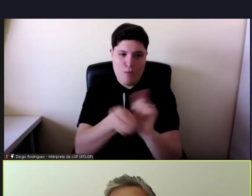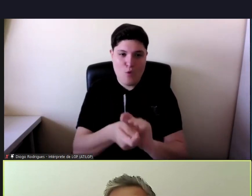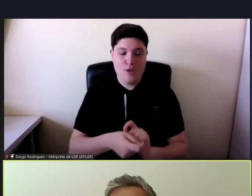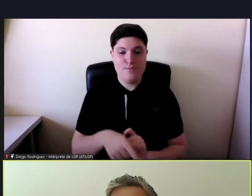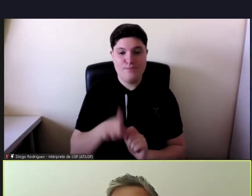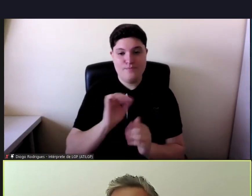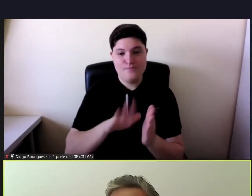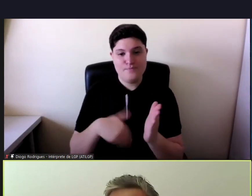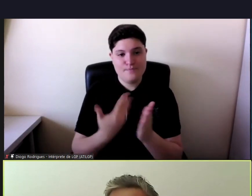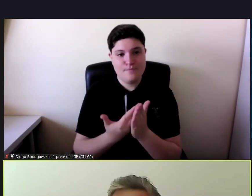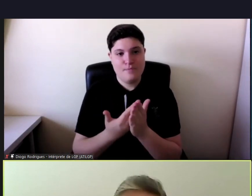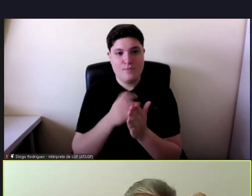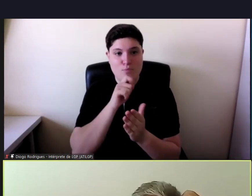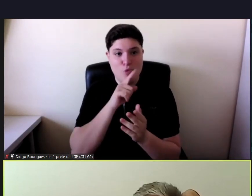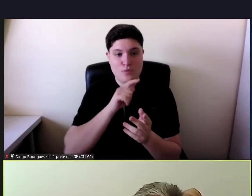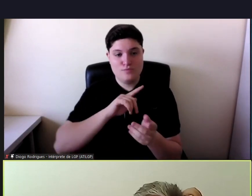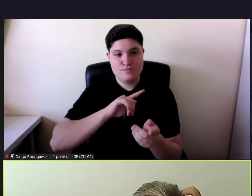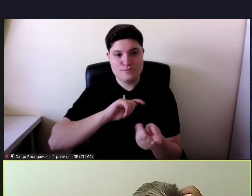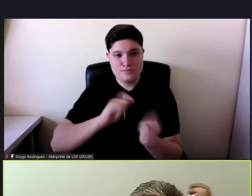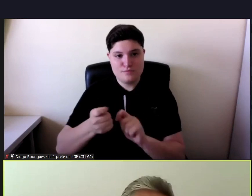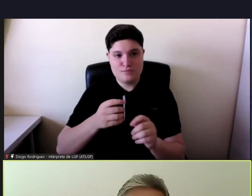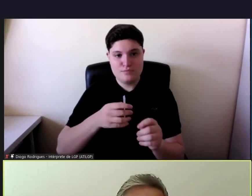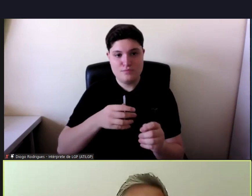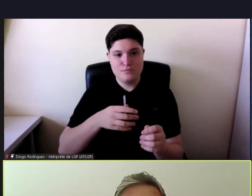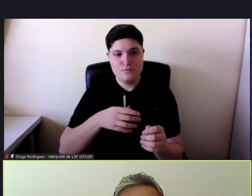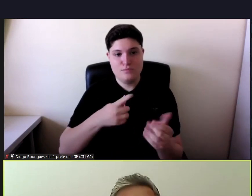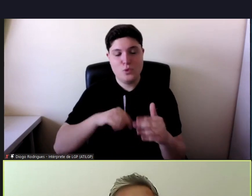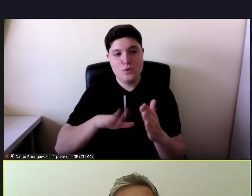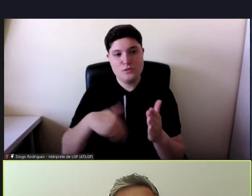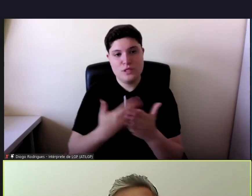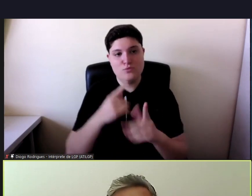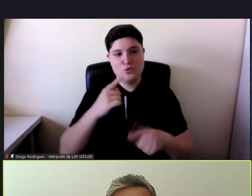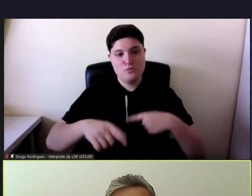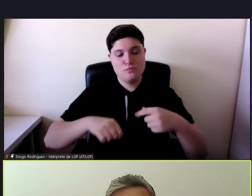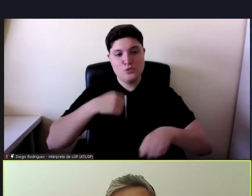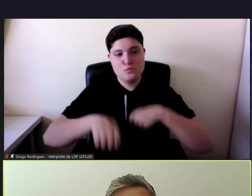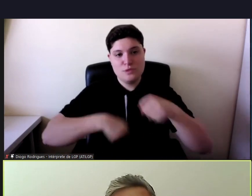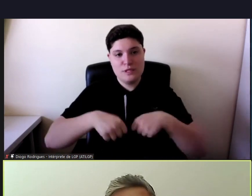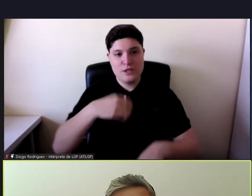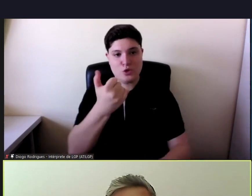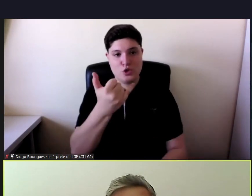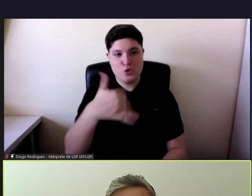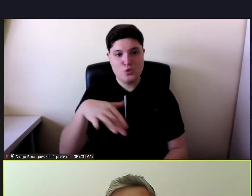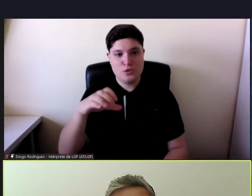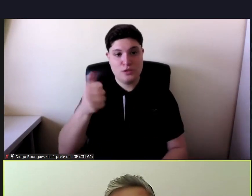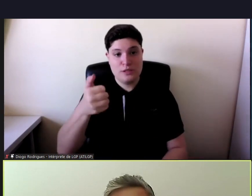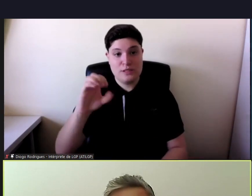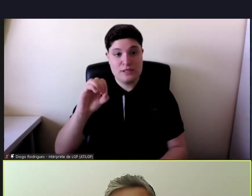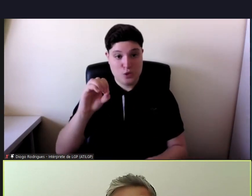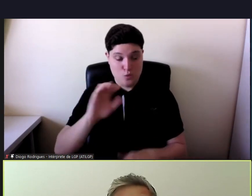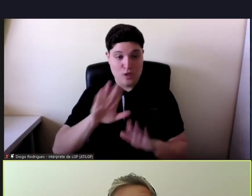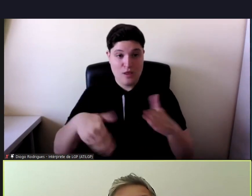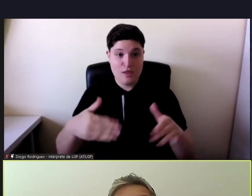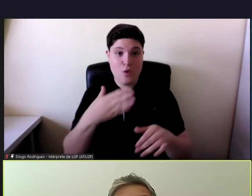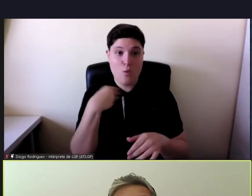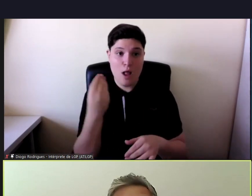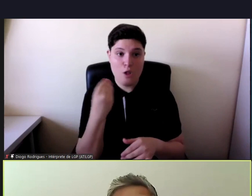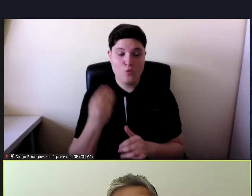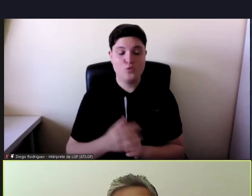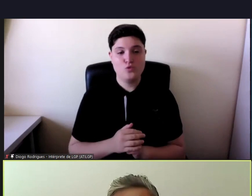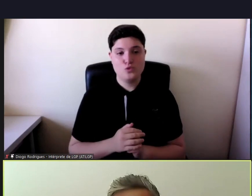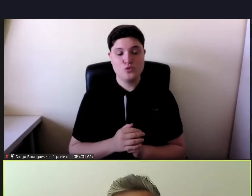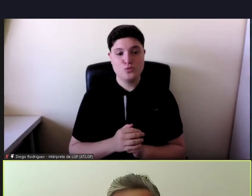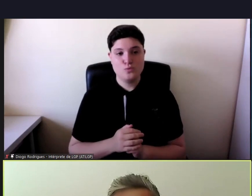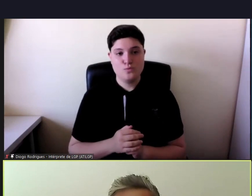atualmente, porque precisamente do ponto de vista jurídico, a Terra é apenas um território, os bens comuns globais são aquilo que